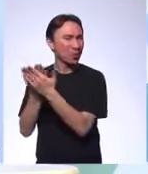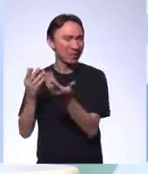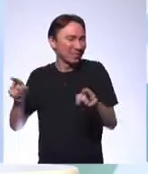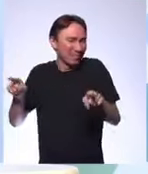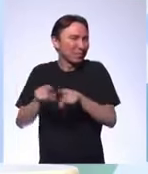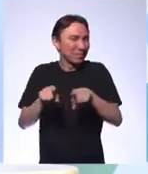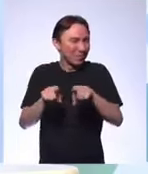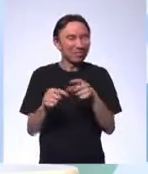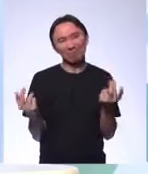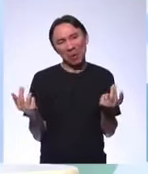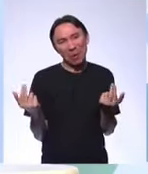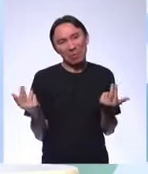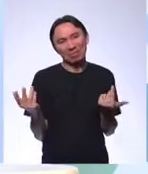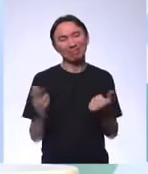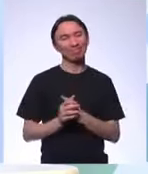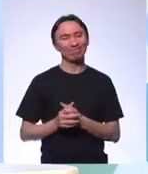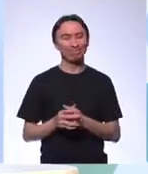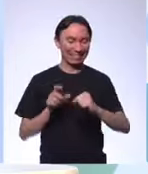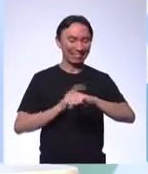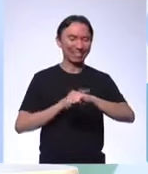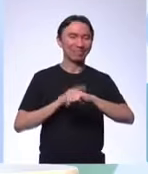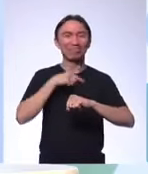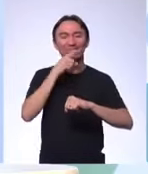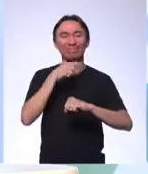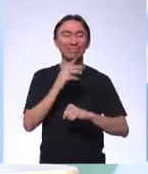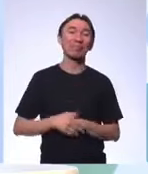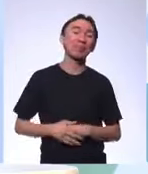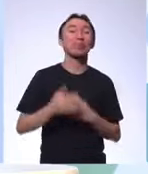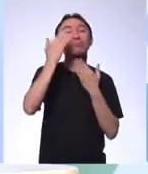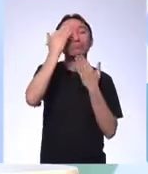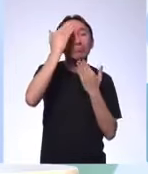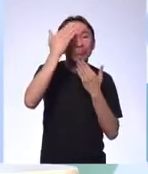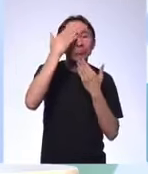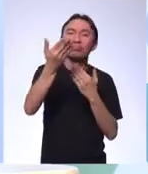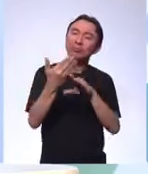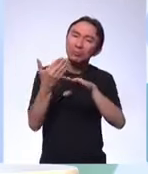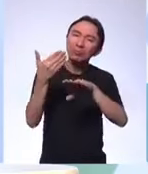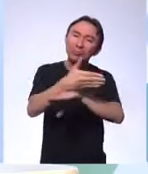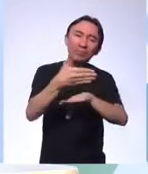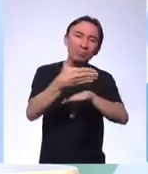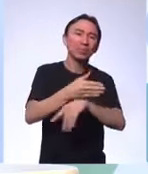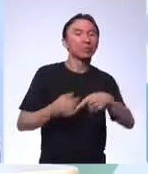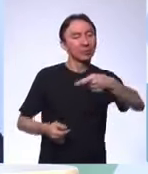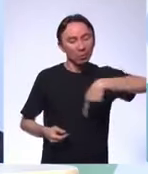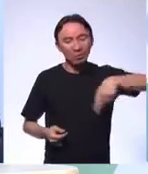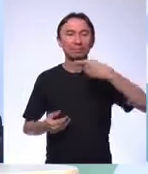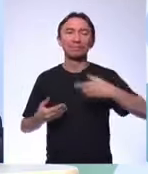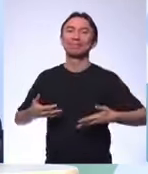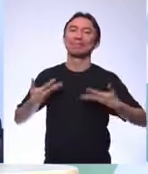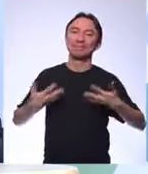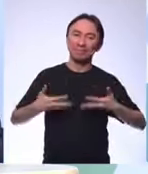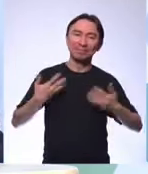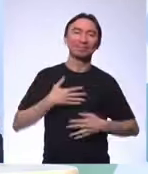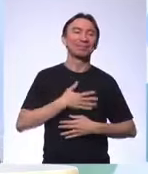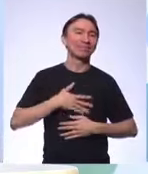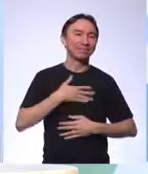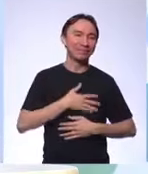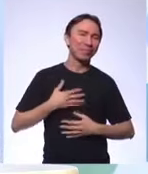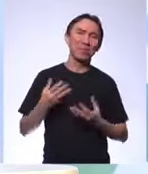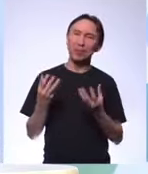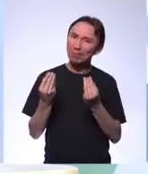Sempre, verdade. Mas, gente, ó, obrigado aí pela participação. Nós estamos contentes aqui, bastante elogios